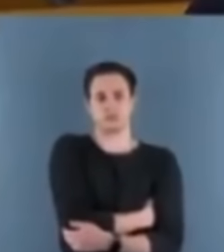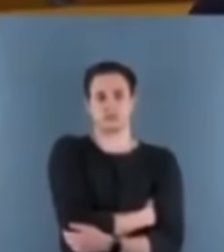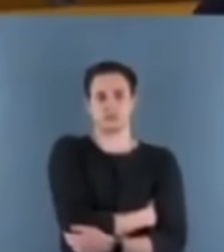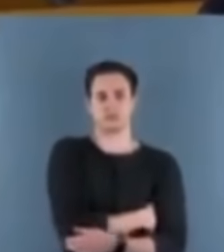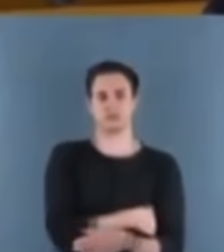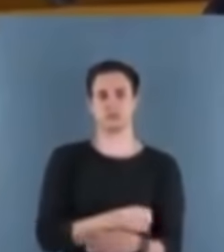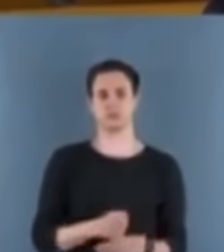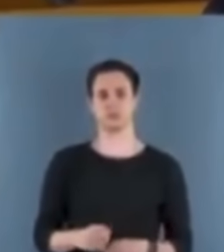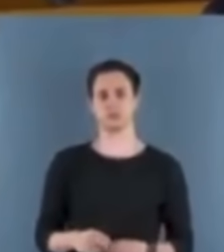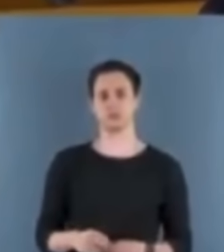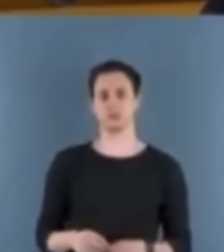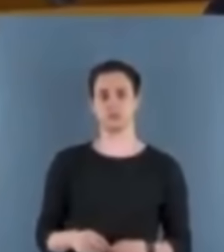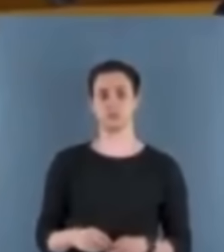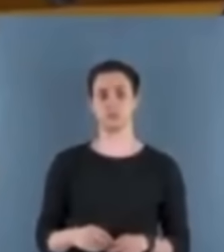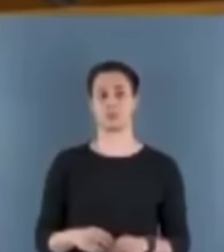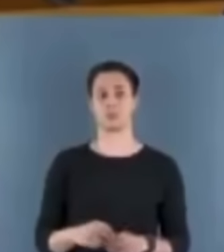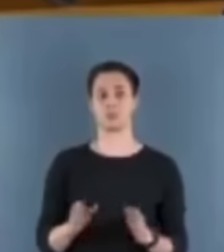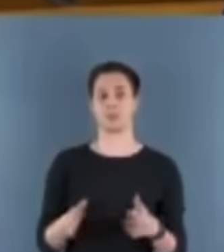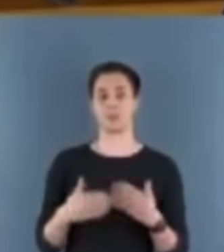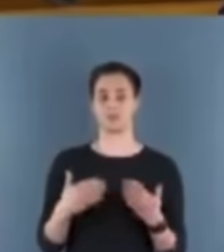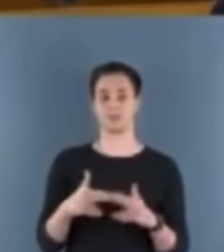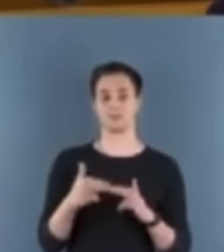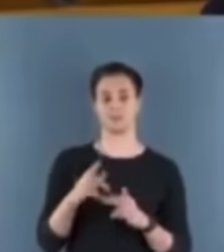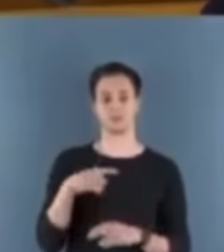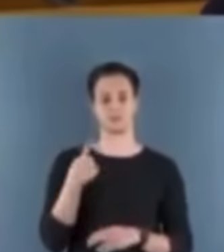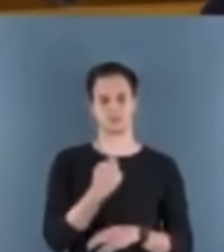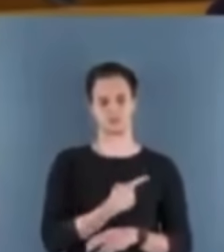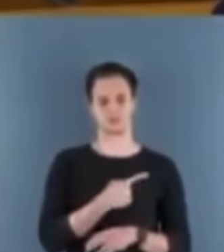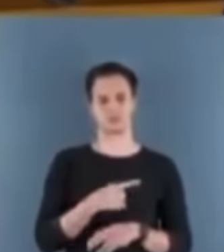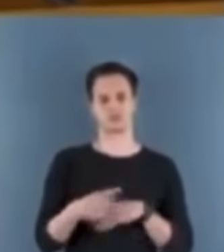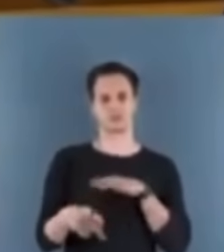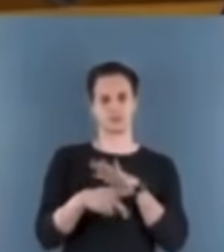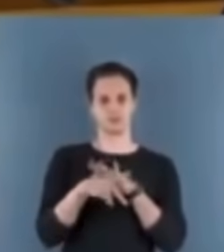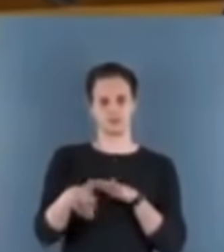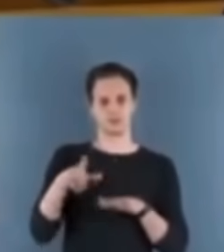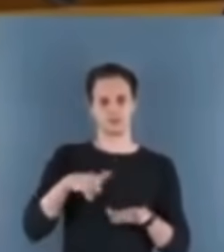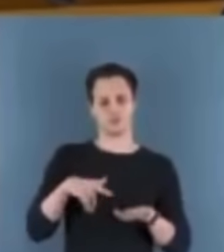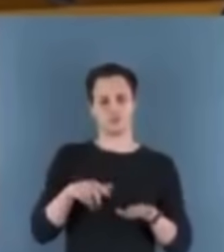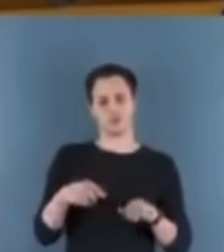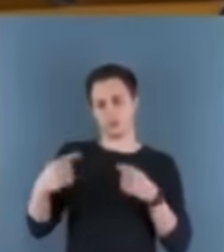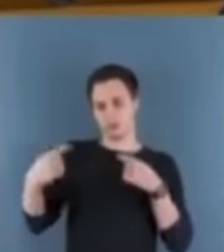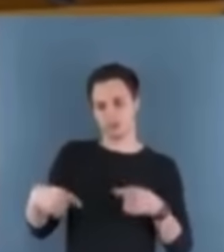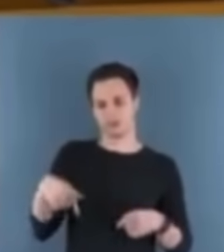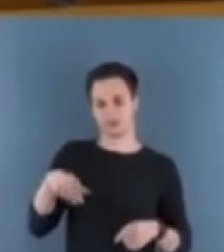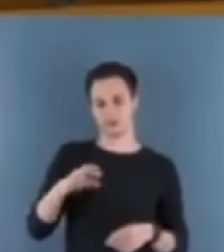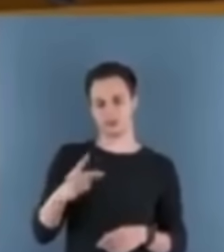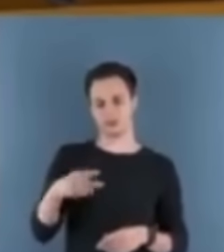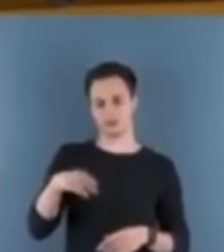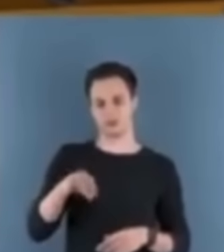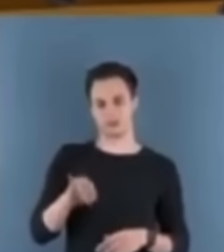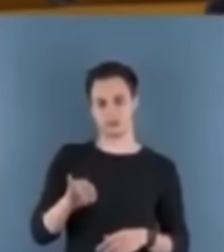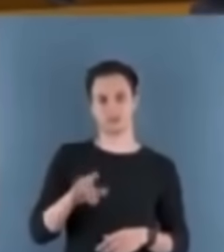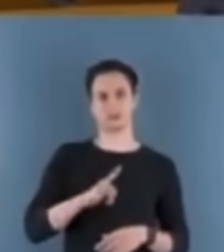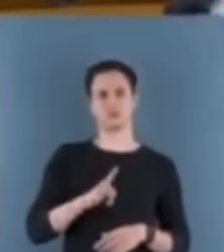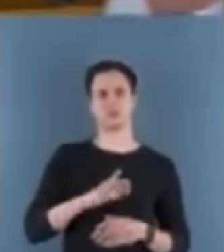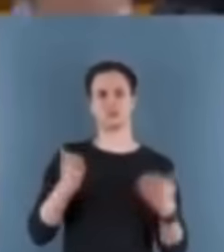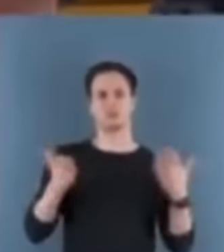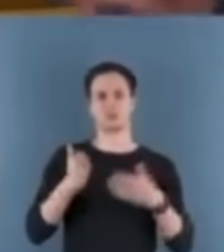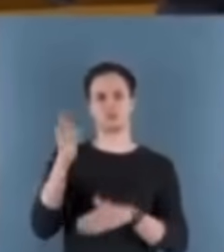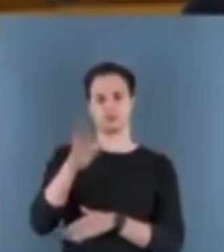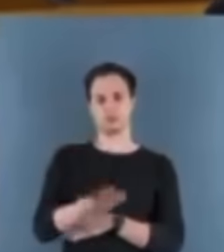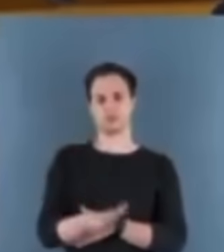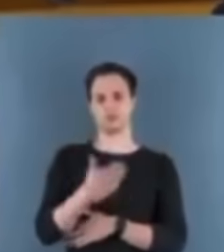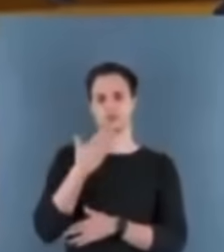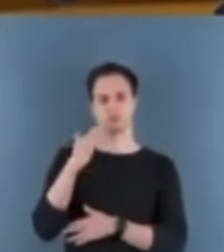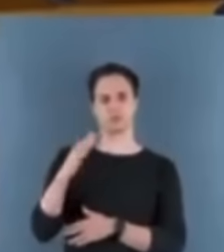É por isso, senhor presidente, que todos nós, da oposição, nessa CPMI, protocolamos agora, no final da tarde, ao